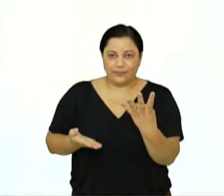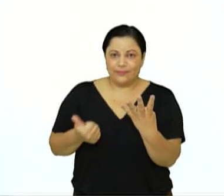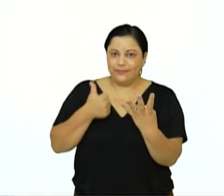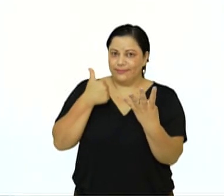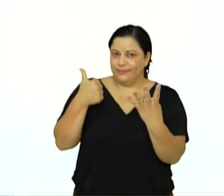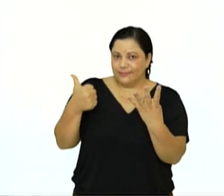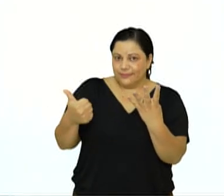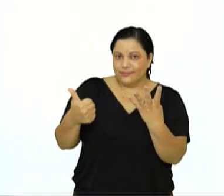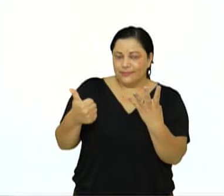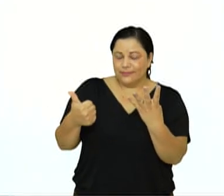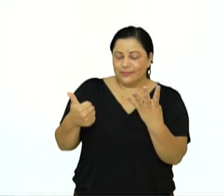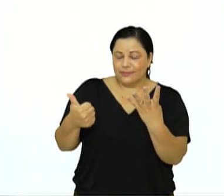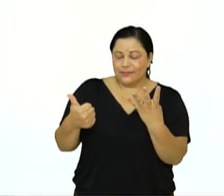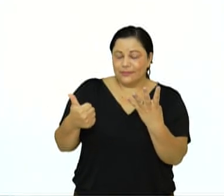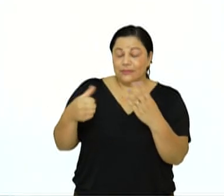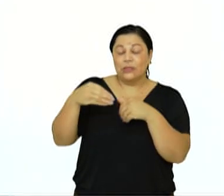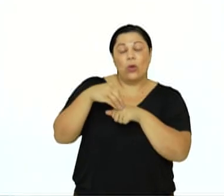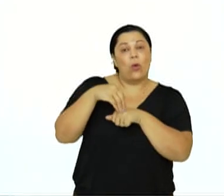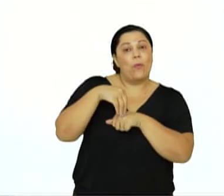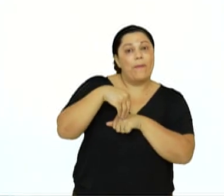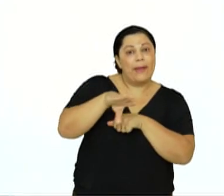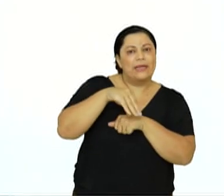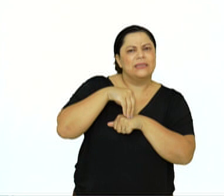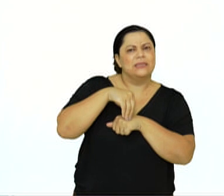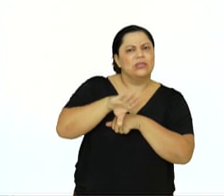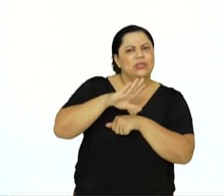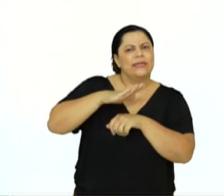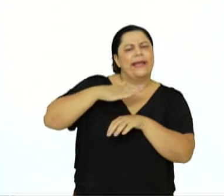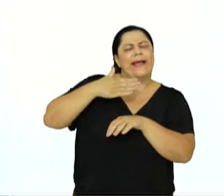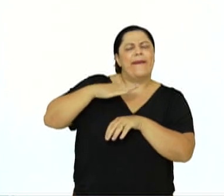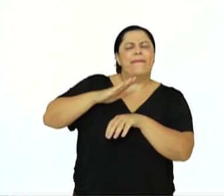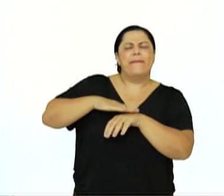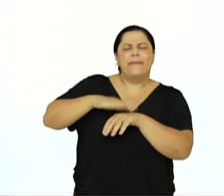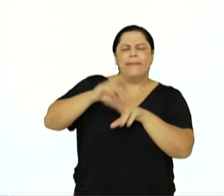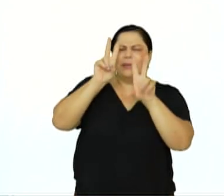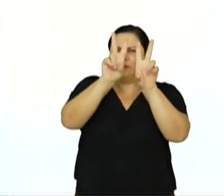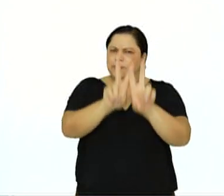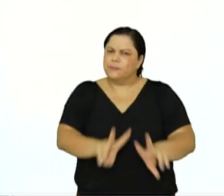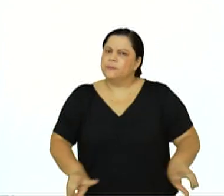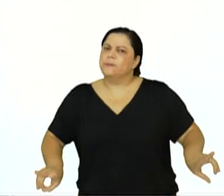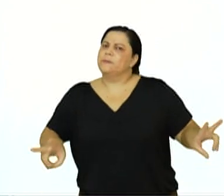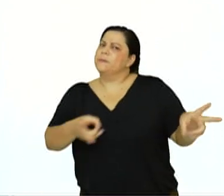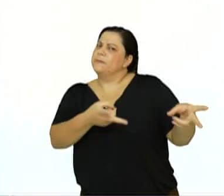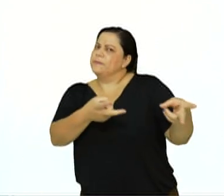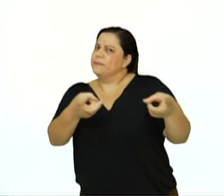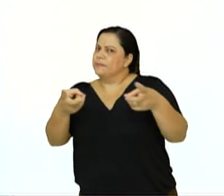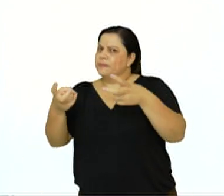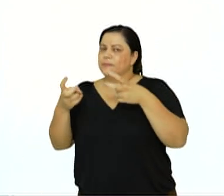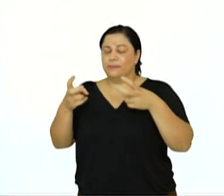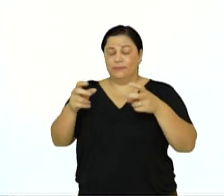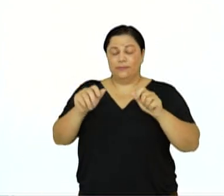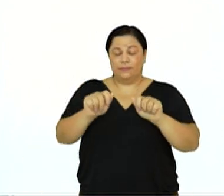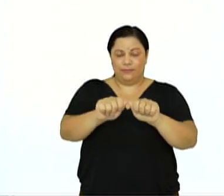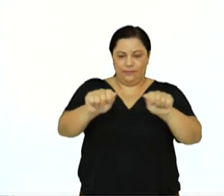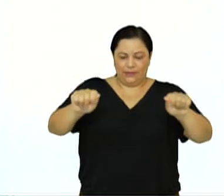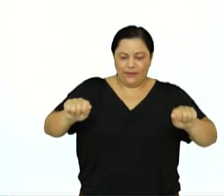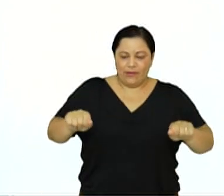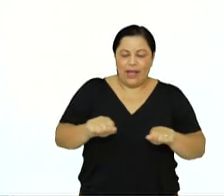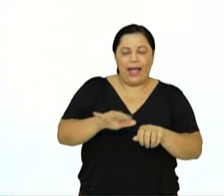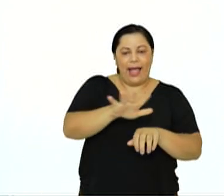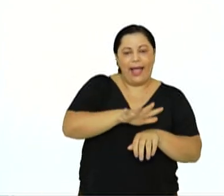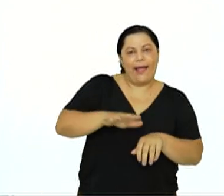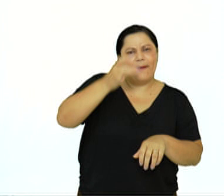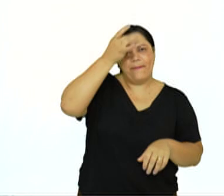Tranquilo? Gente, uma dica. Quanto mais vocês visualizarem a figura, mais fácil será para vocês